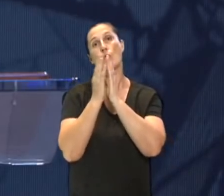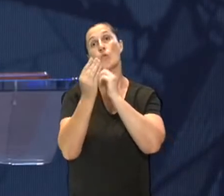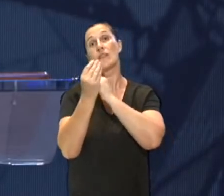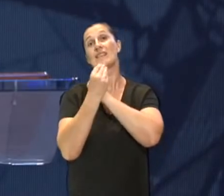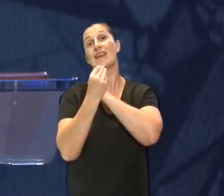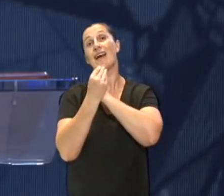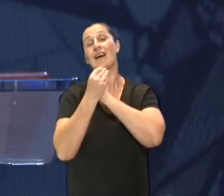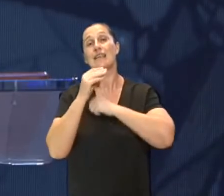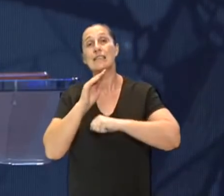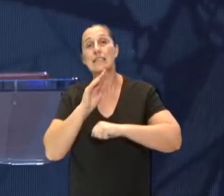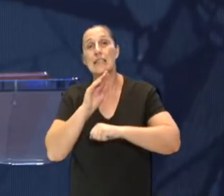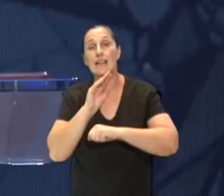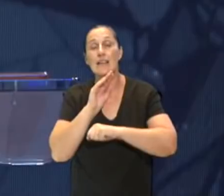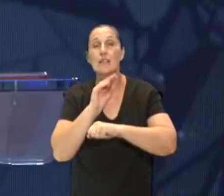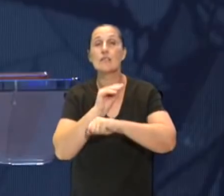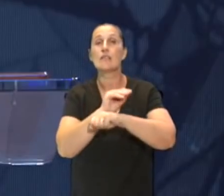coração,